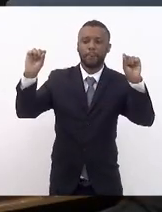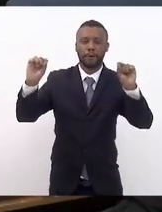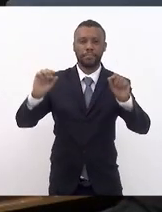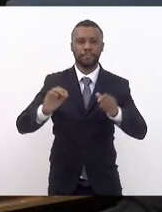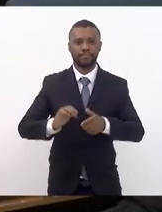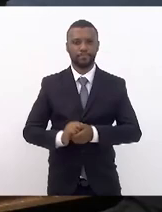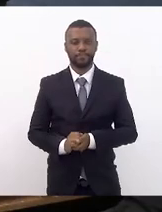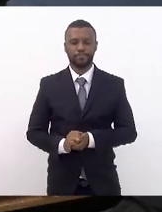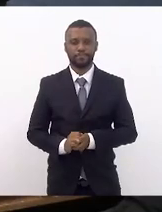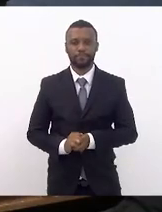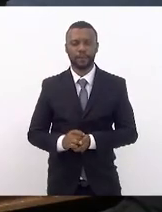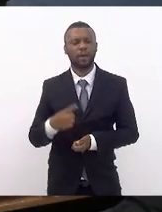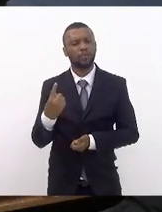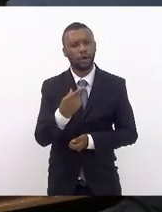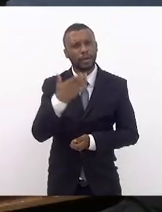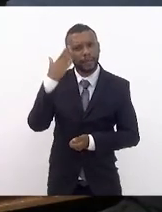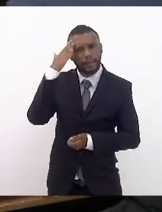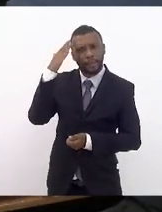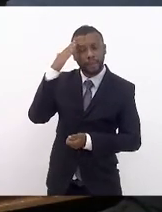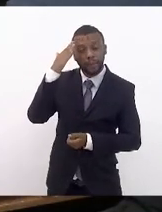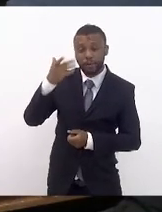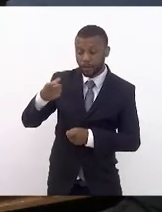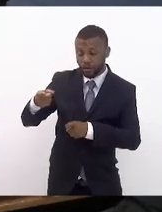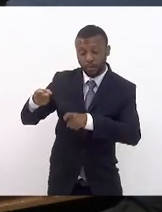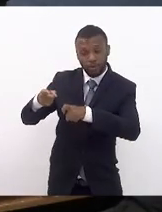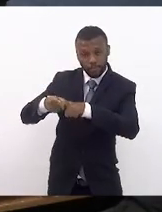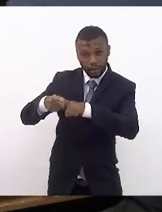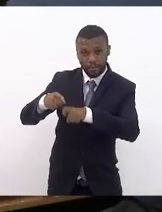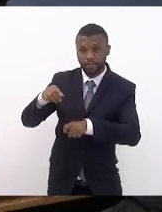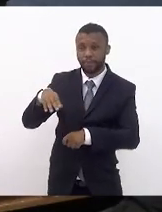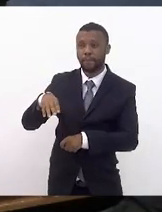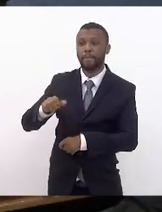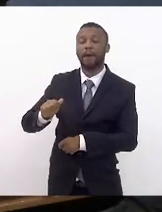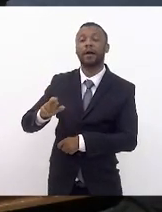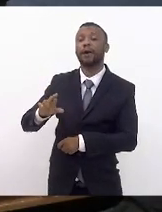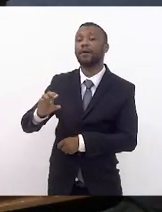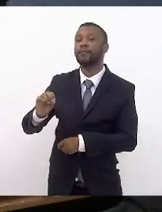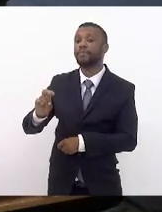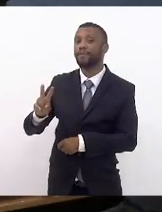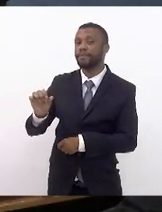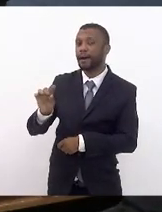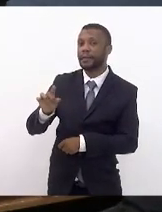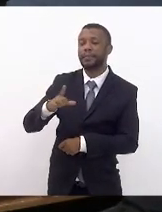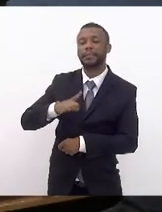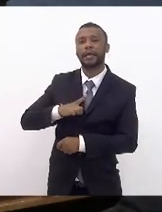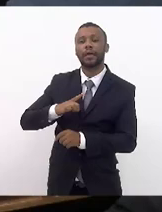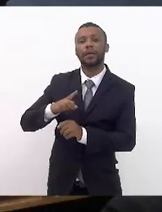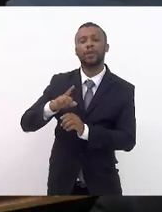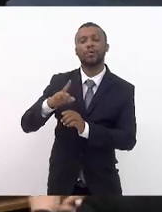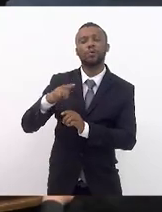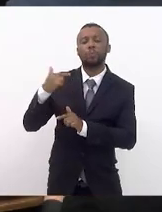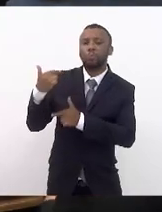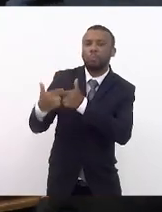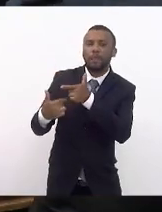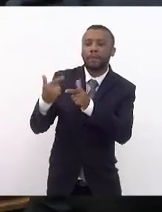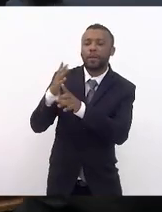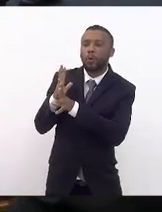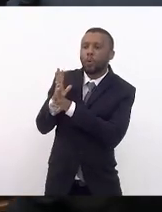Sabedores somos que o Dr. Mário Vaz tem uma extensa folha de serviço,